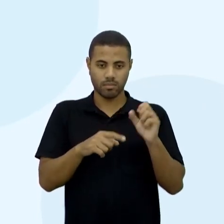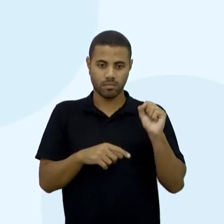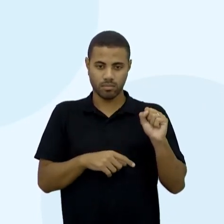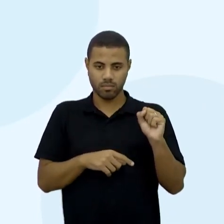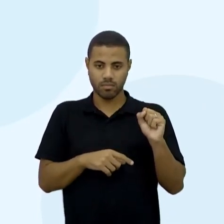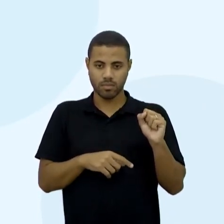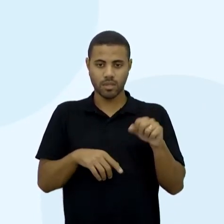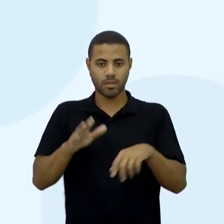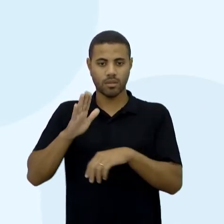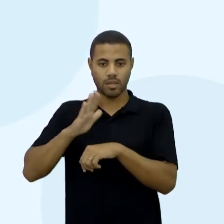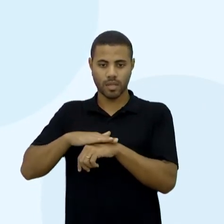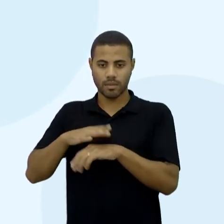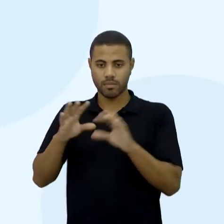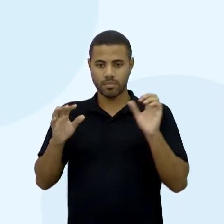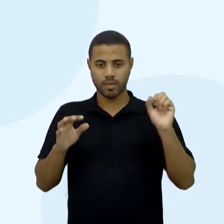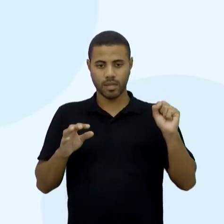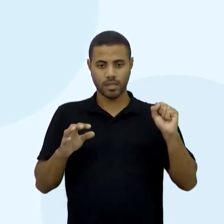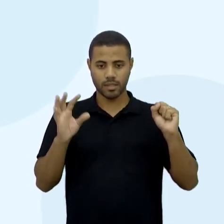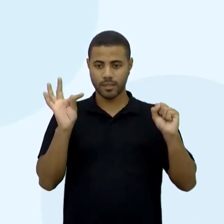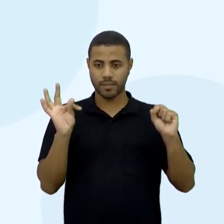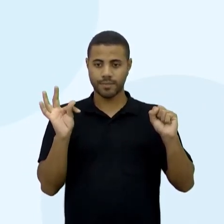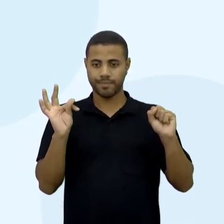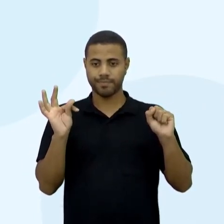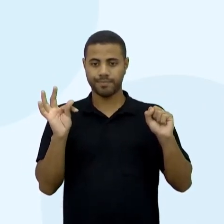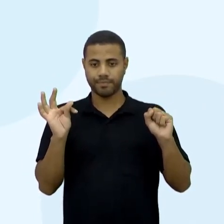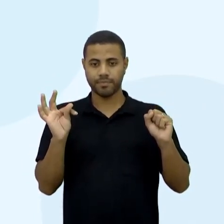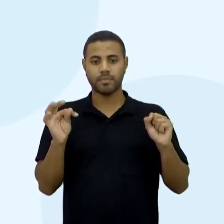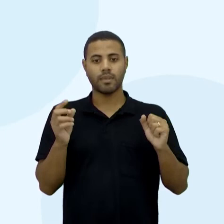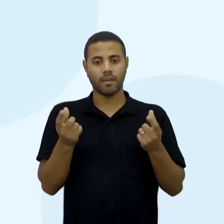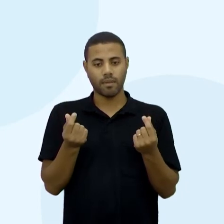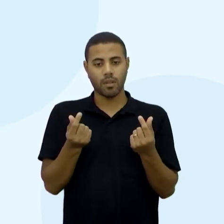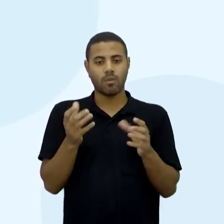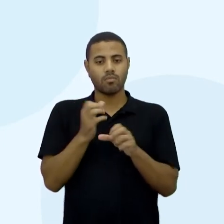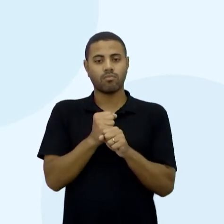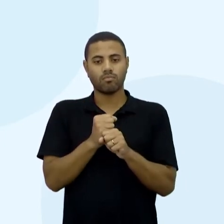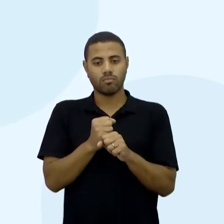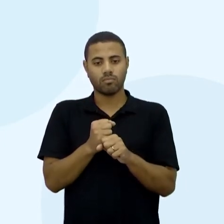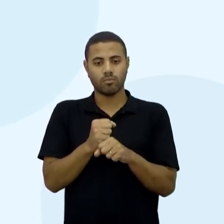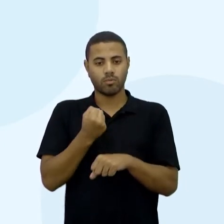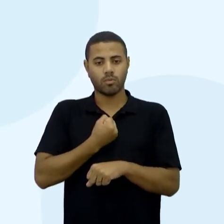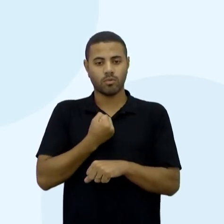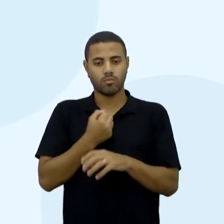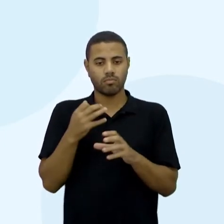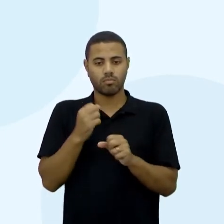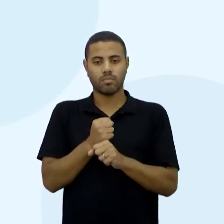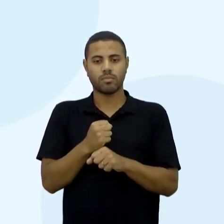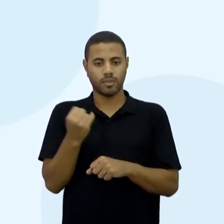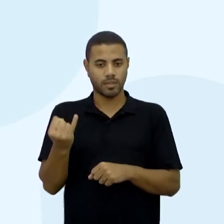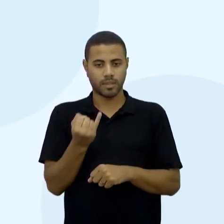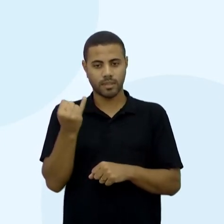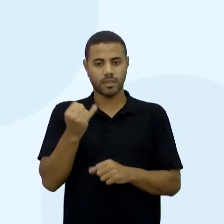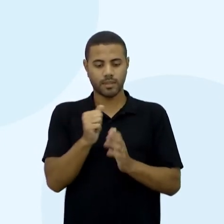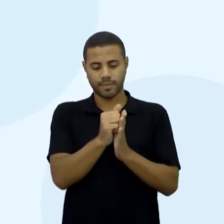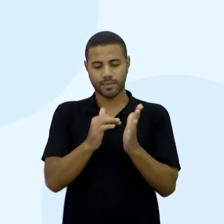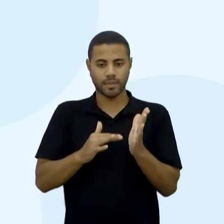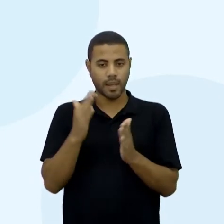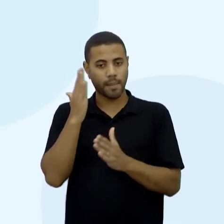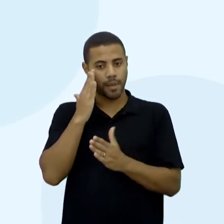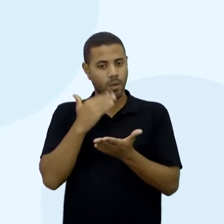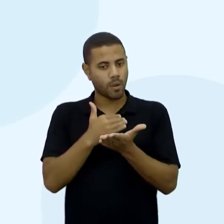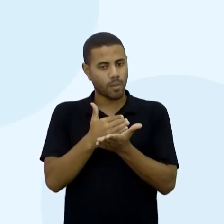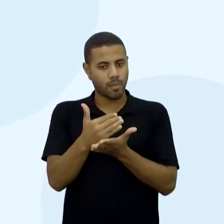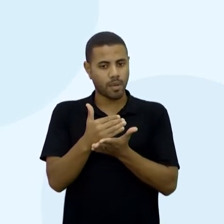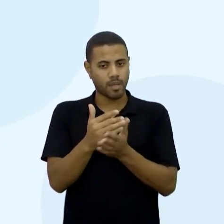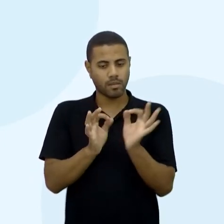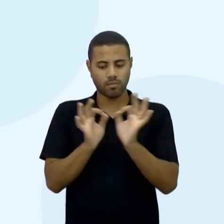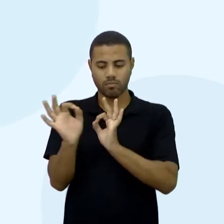o tempo, tá certo? Todos esses valores aqui têm que ser dados pra gente para começar a fazer o exercício. Você tem que saber inicialmente de onde